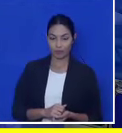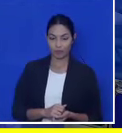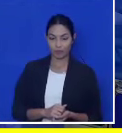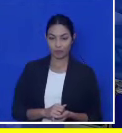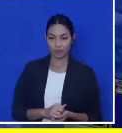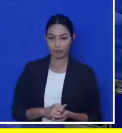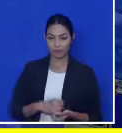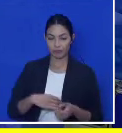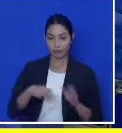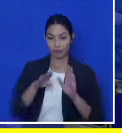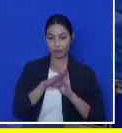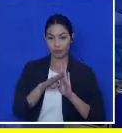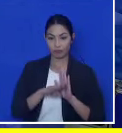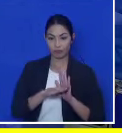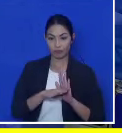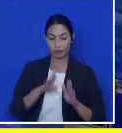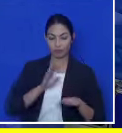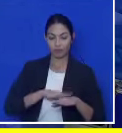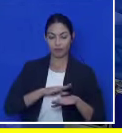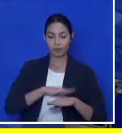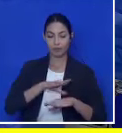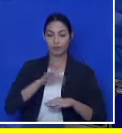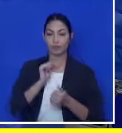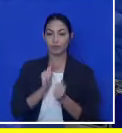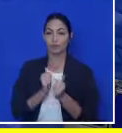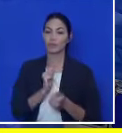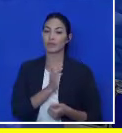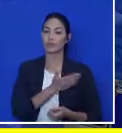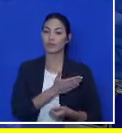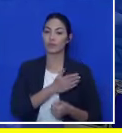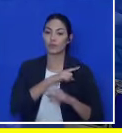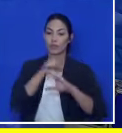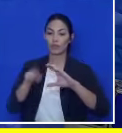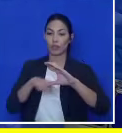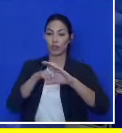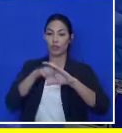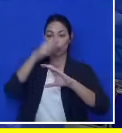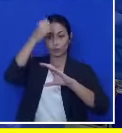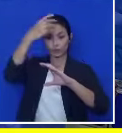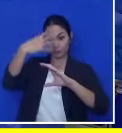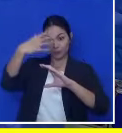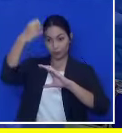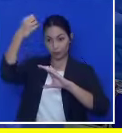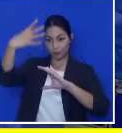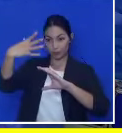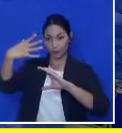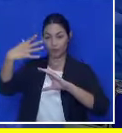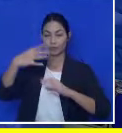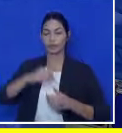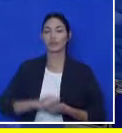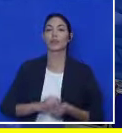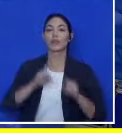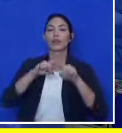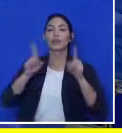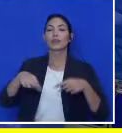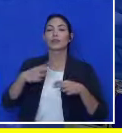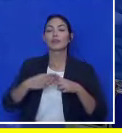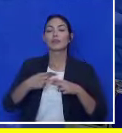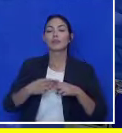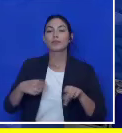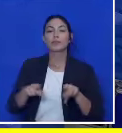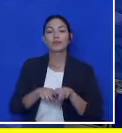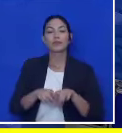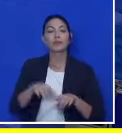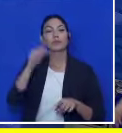aos procedimentos para o sorteio do time do coração. O reabastecimento do Globo número 3. O Walter, nosso colega da